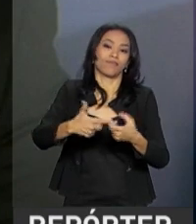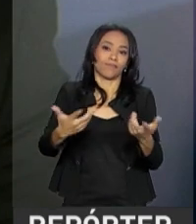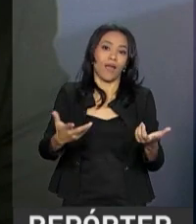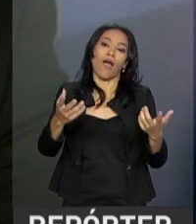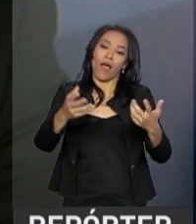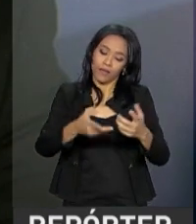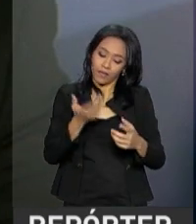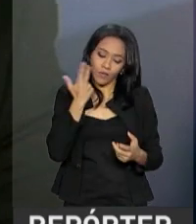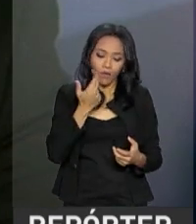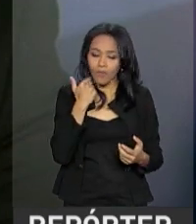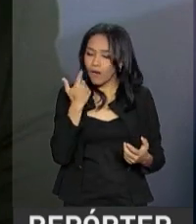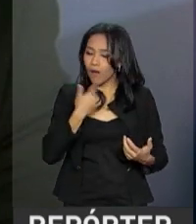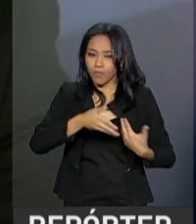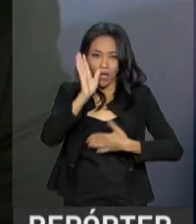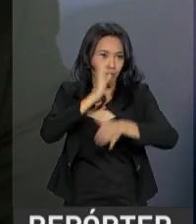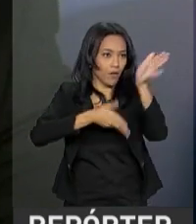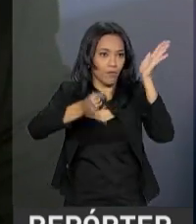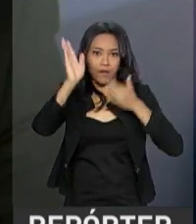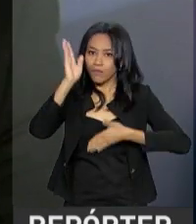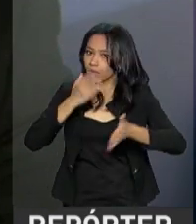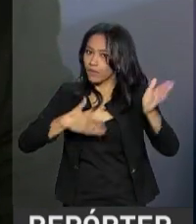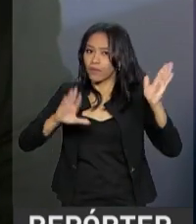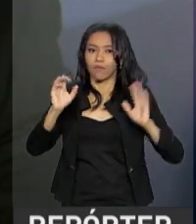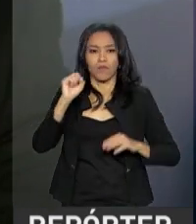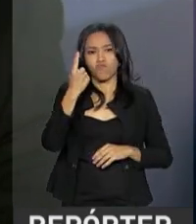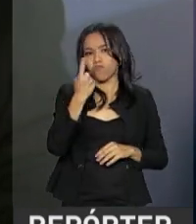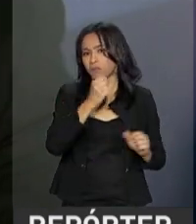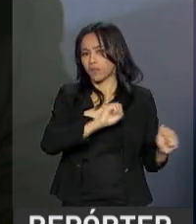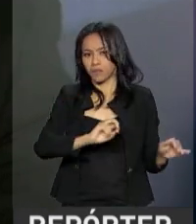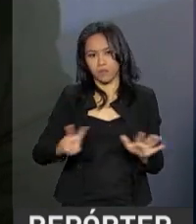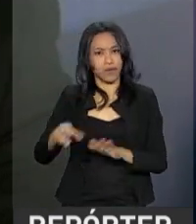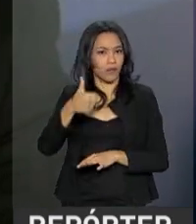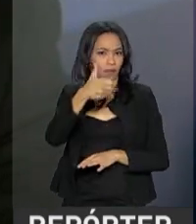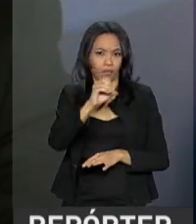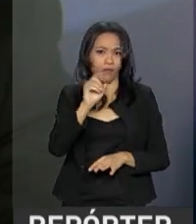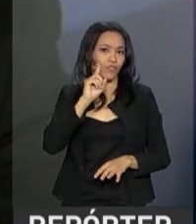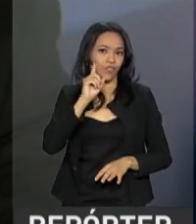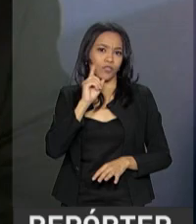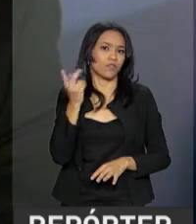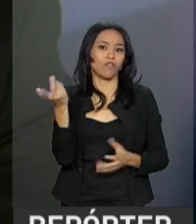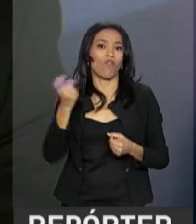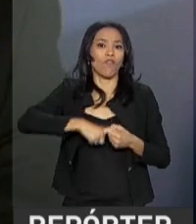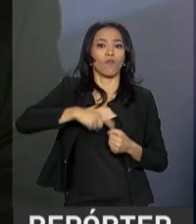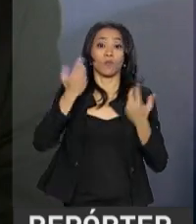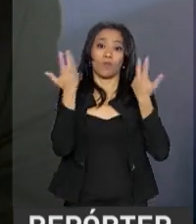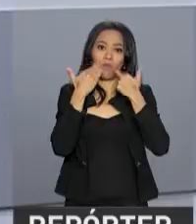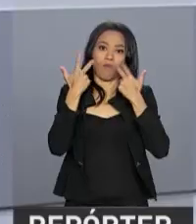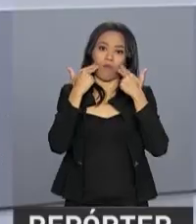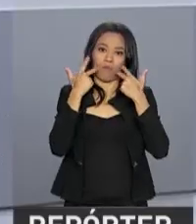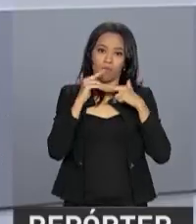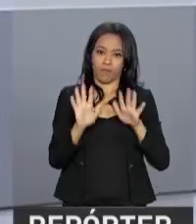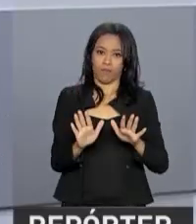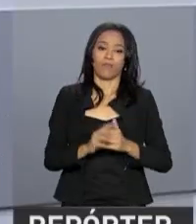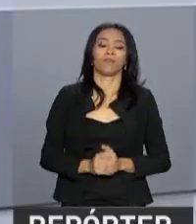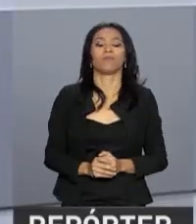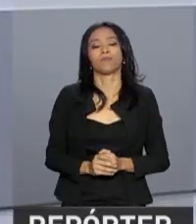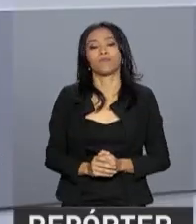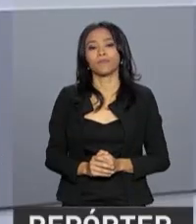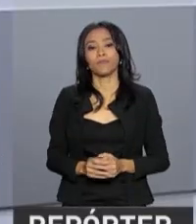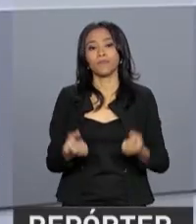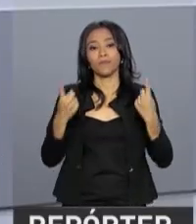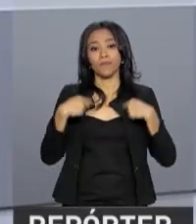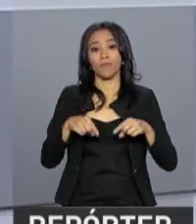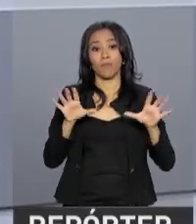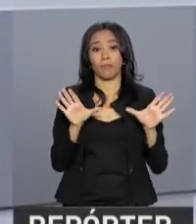aí o fluxo volta em uma semana dez dias volta ao normal todo o abastecimento do país a